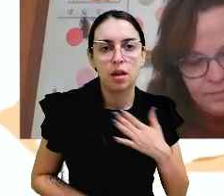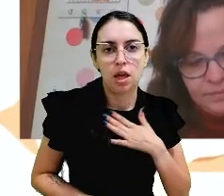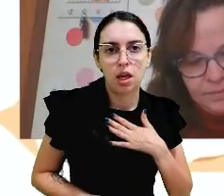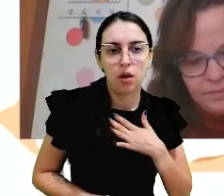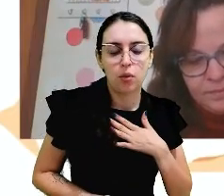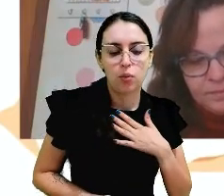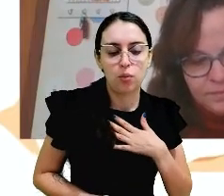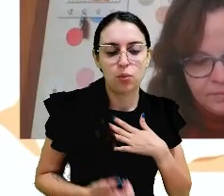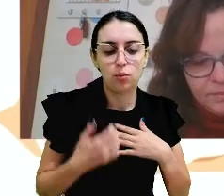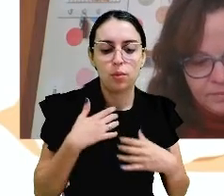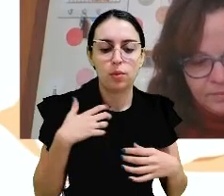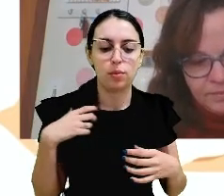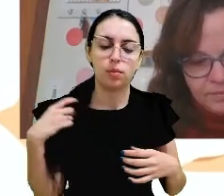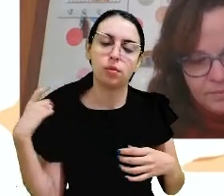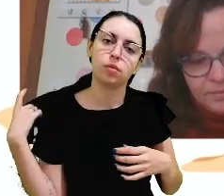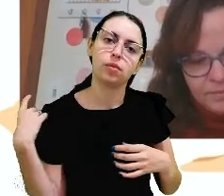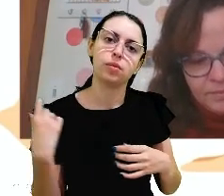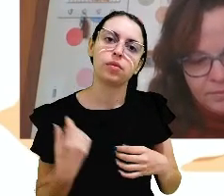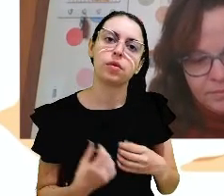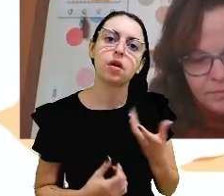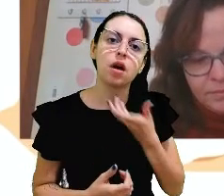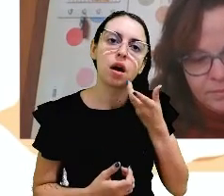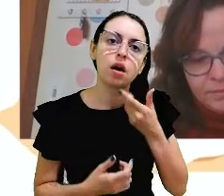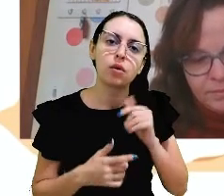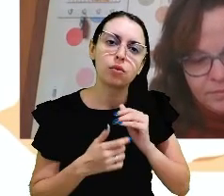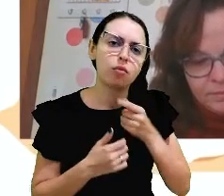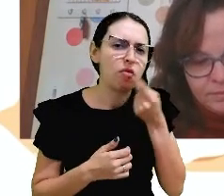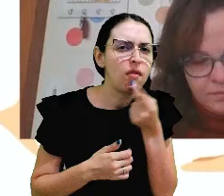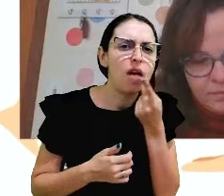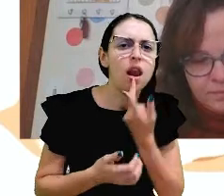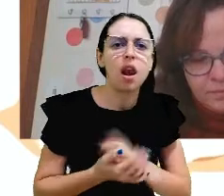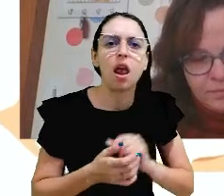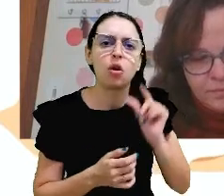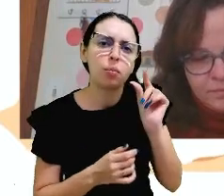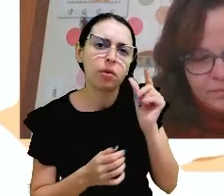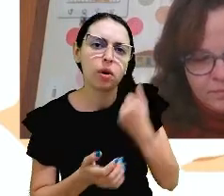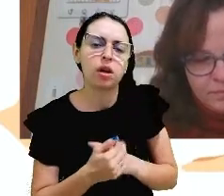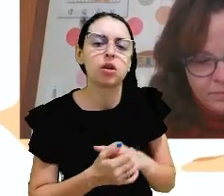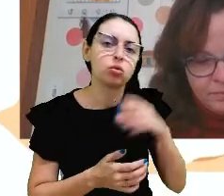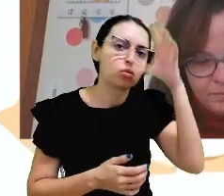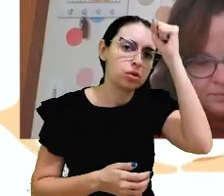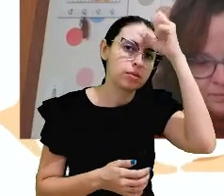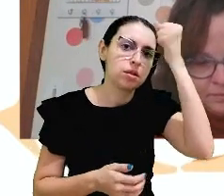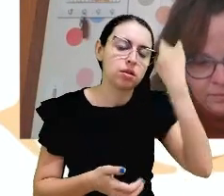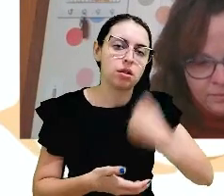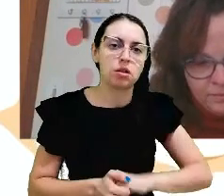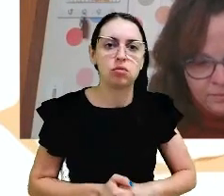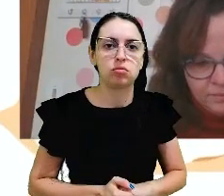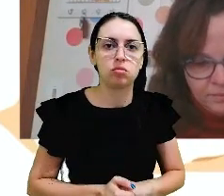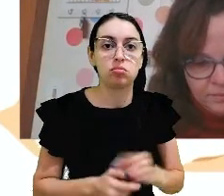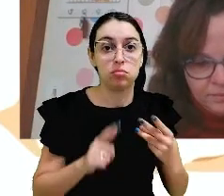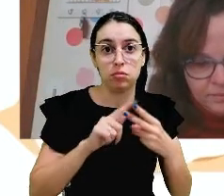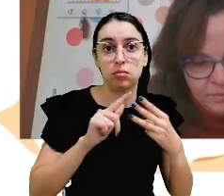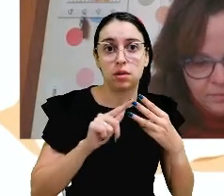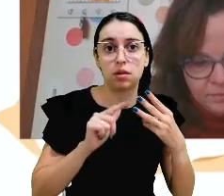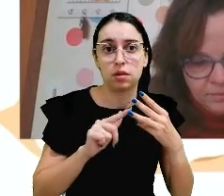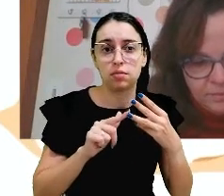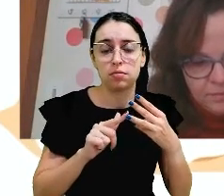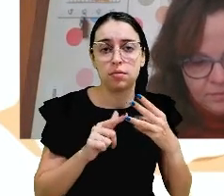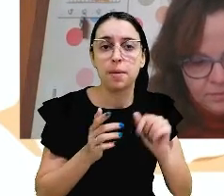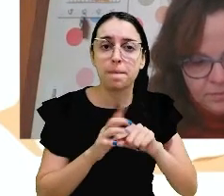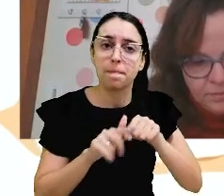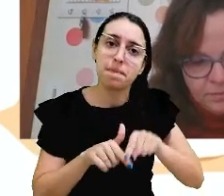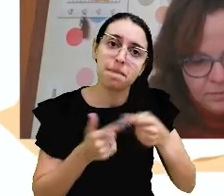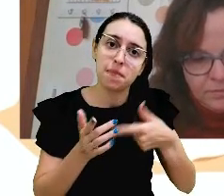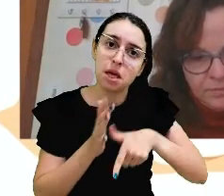Eu queria compartilhar com vocês um pouco desses aprendizados, né? Pensei em 3 tópicos, mas antes de